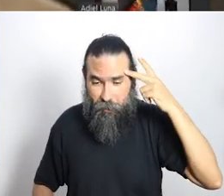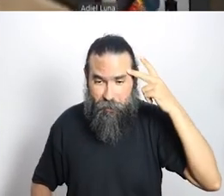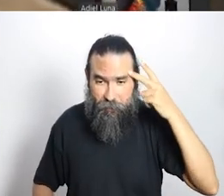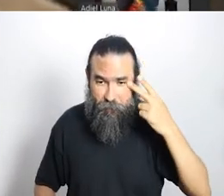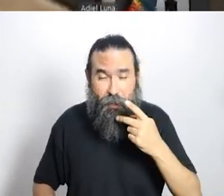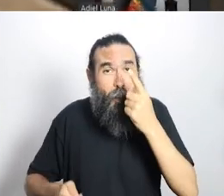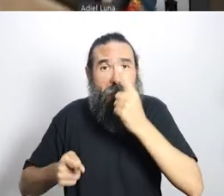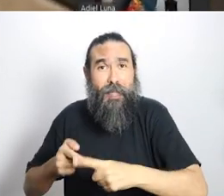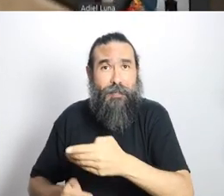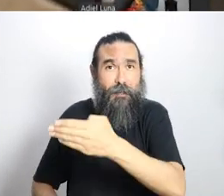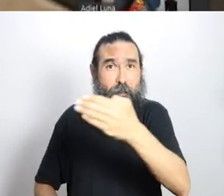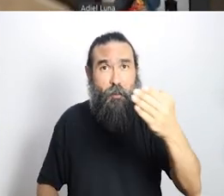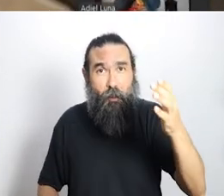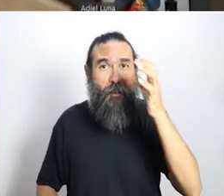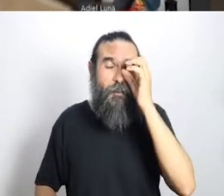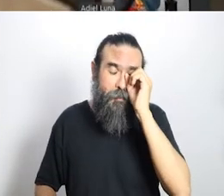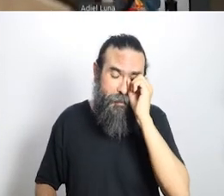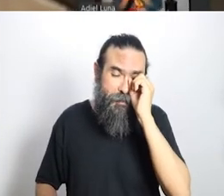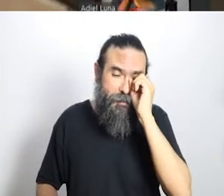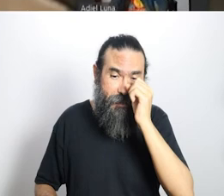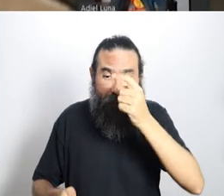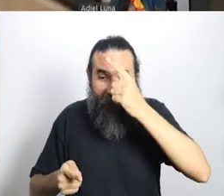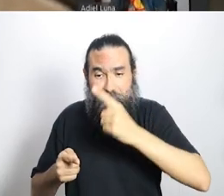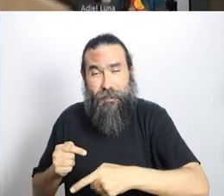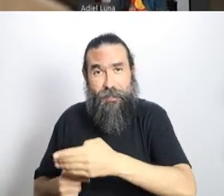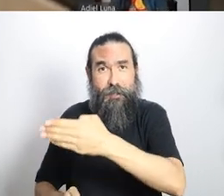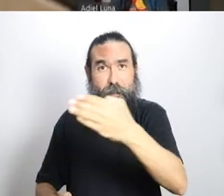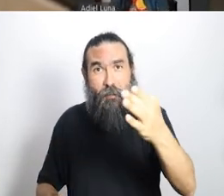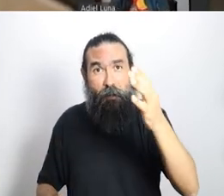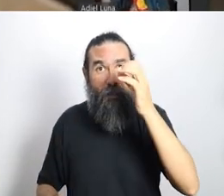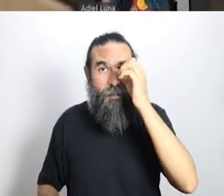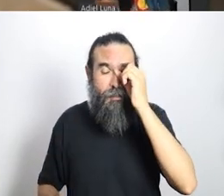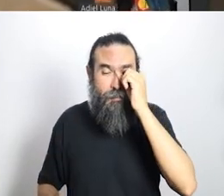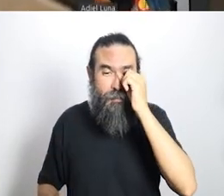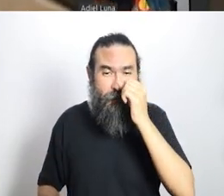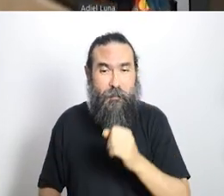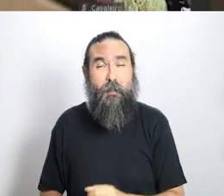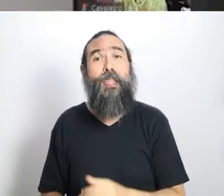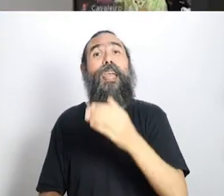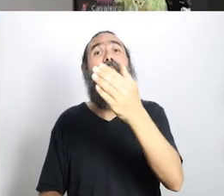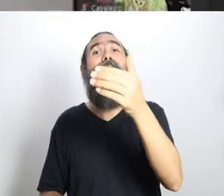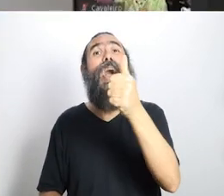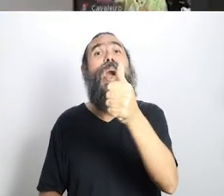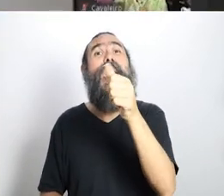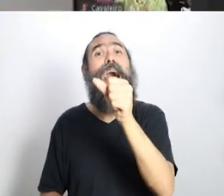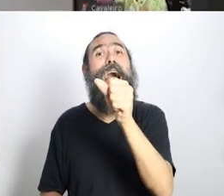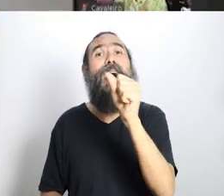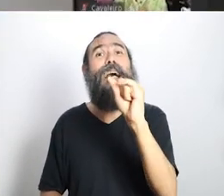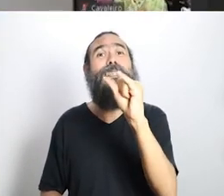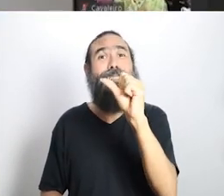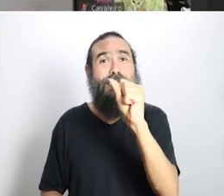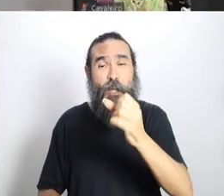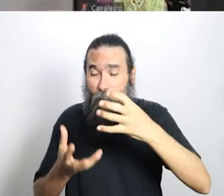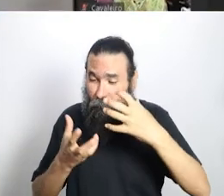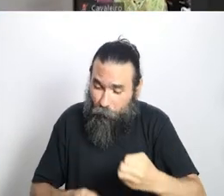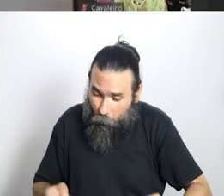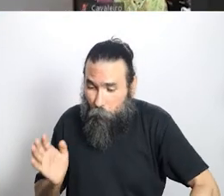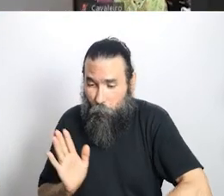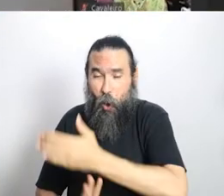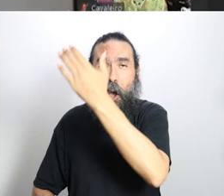não deixamos esse povo dormir. Nós não deixamos esse povo dormir. Nós não deixamos esse povo. Vamos